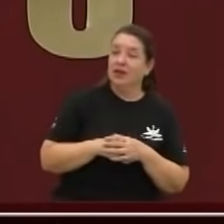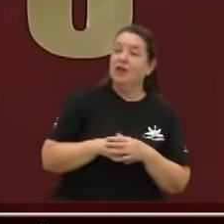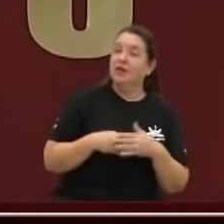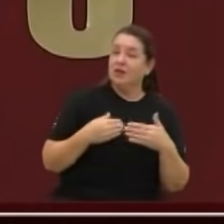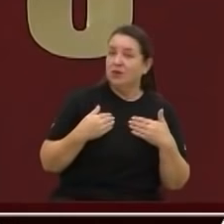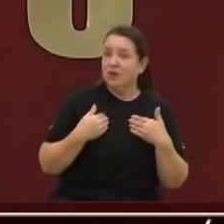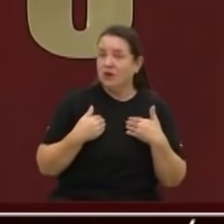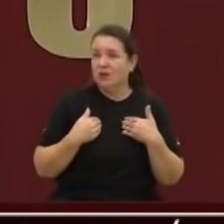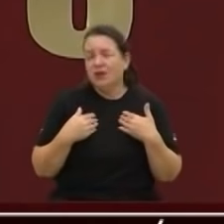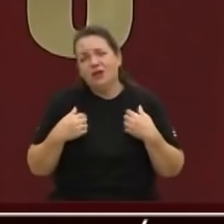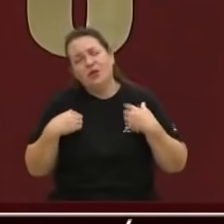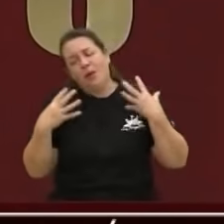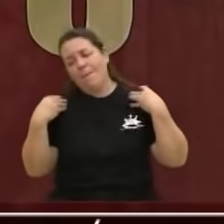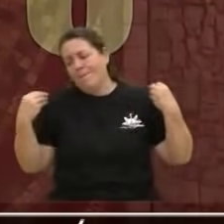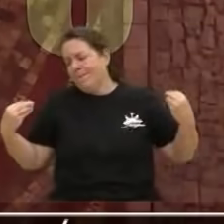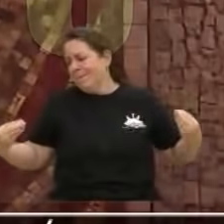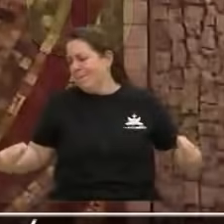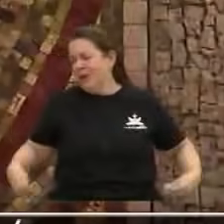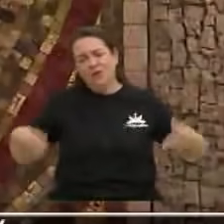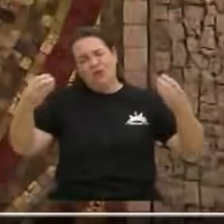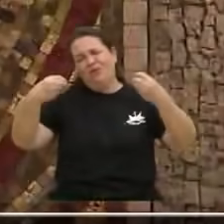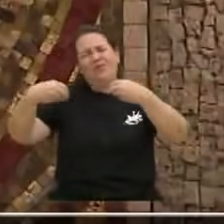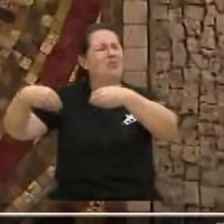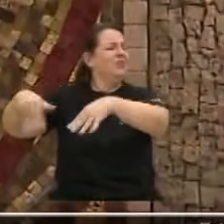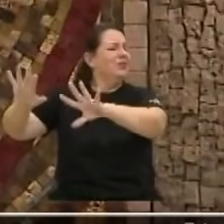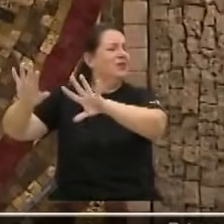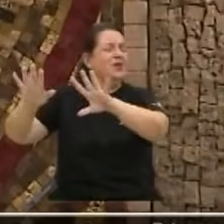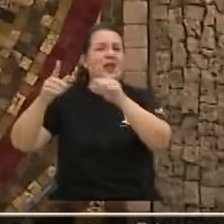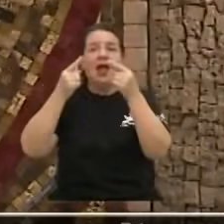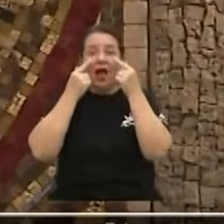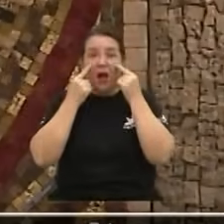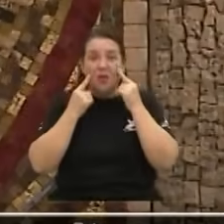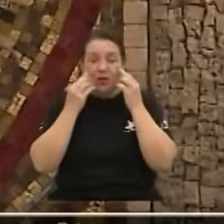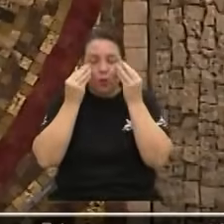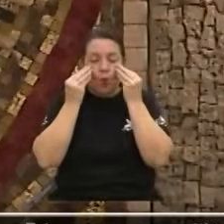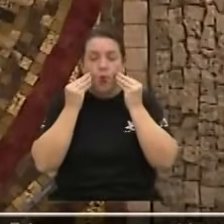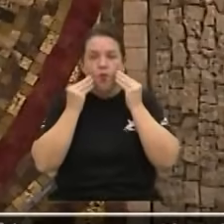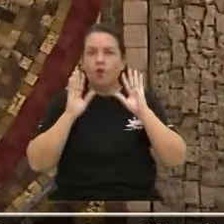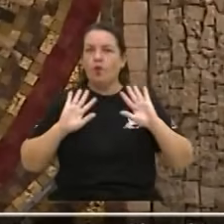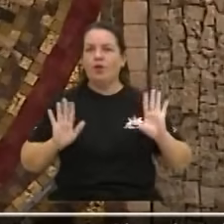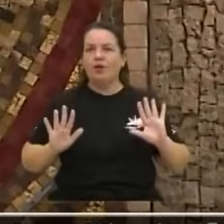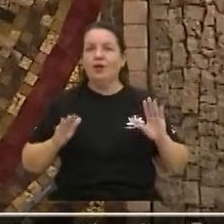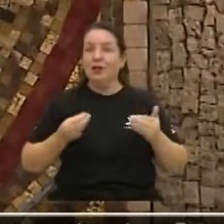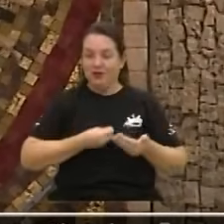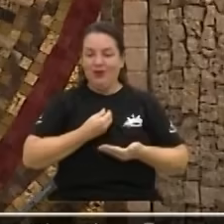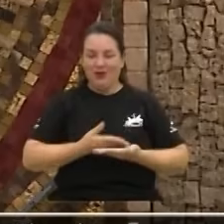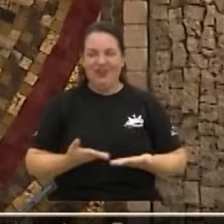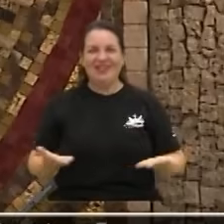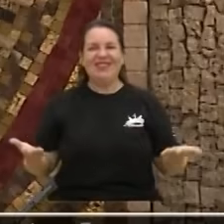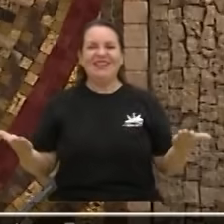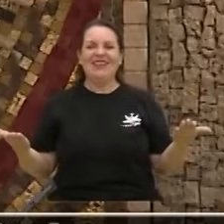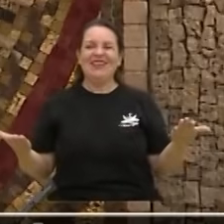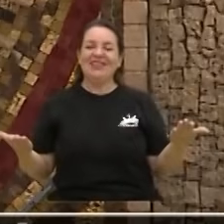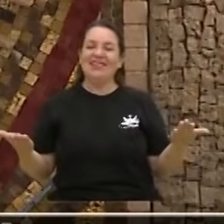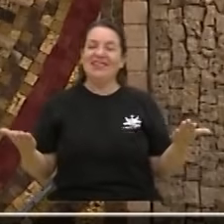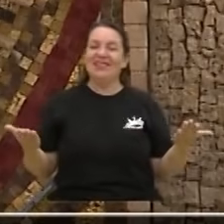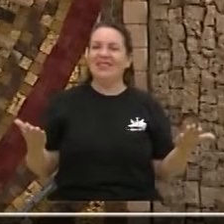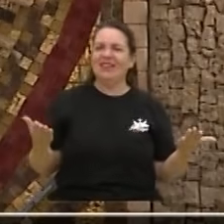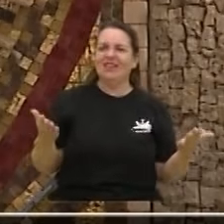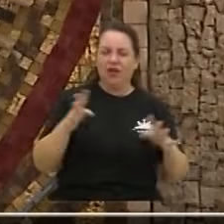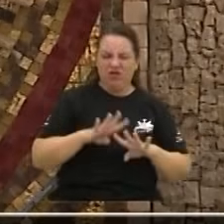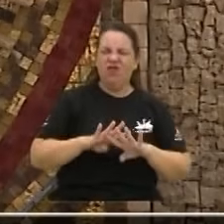Bartimeu, deixo meu manto, enxugo o pranto, aqui sou eu.